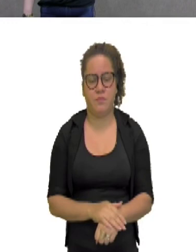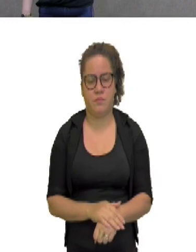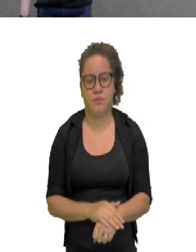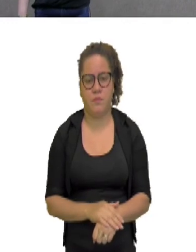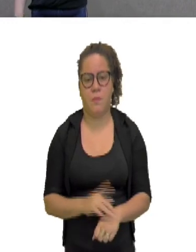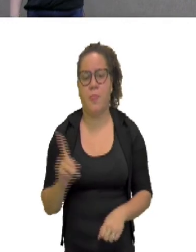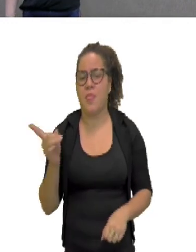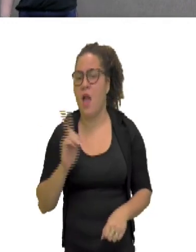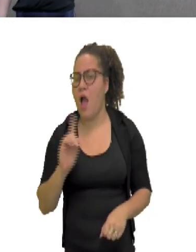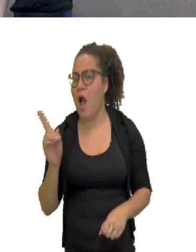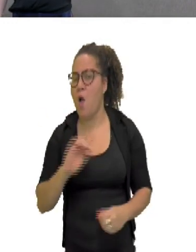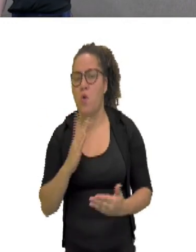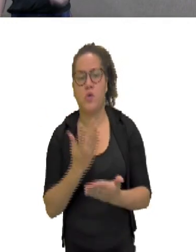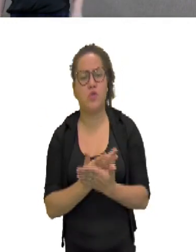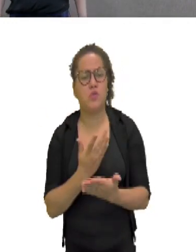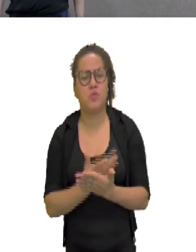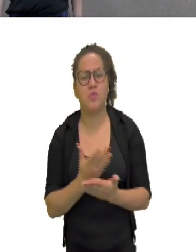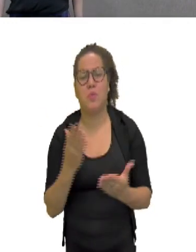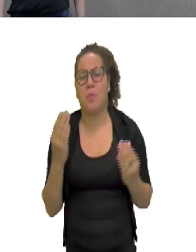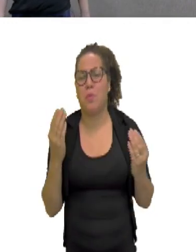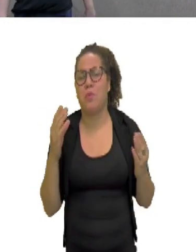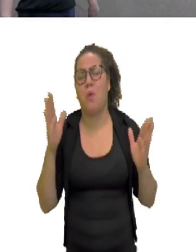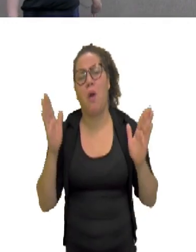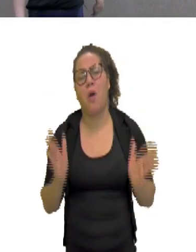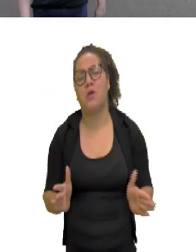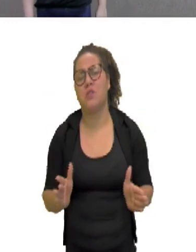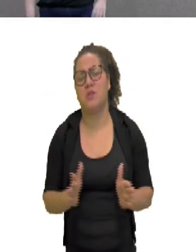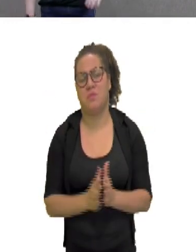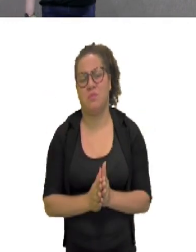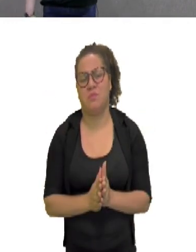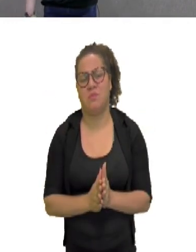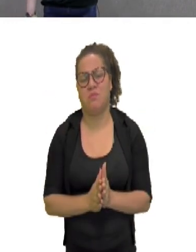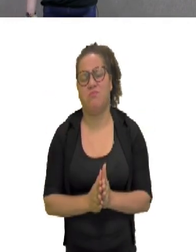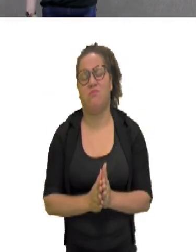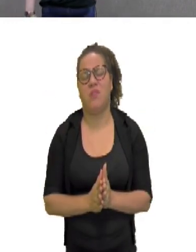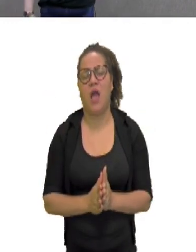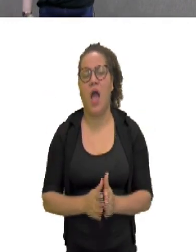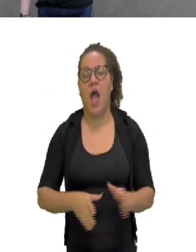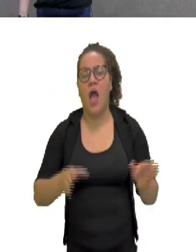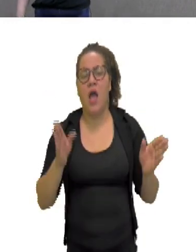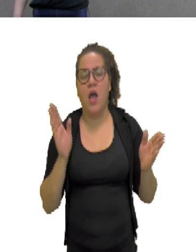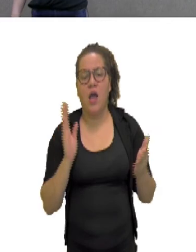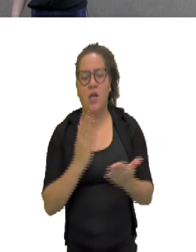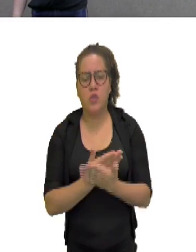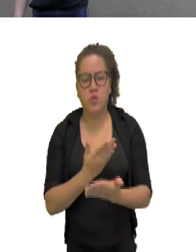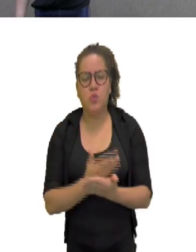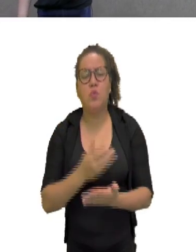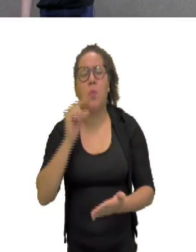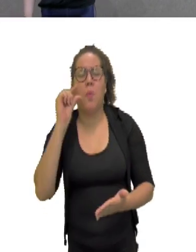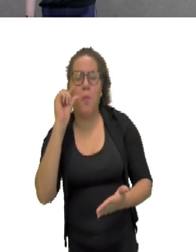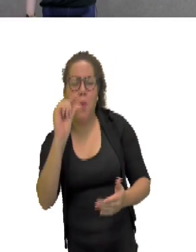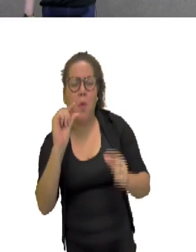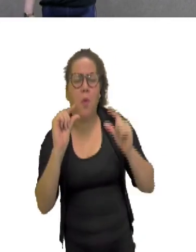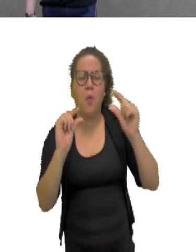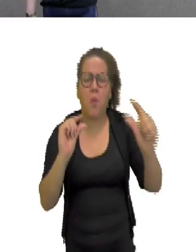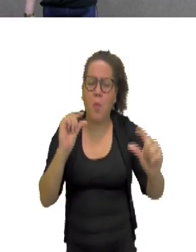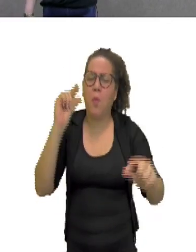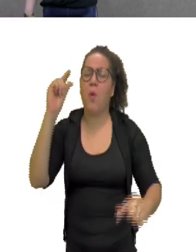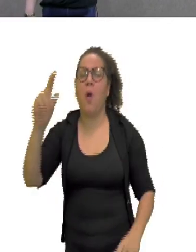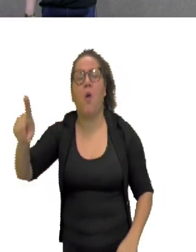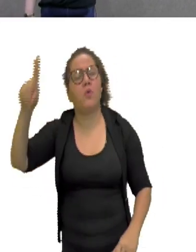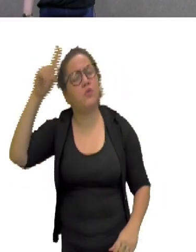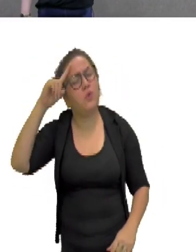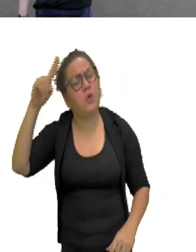procure estudar muito hoje. Procure estudar pouco todos os dias. Essa é a chave